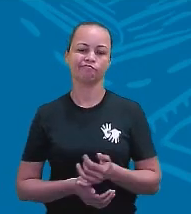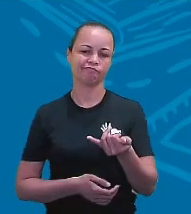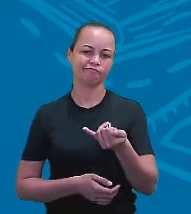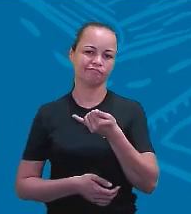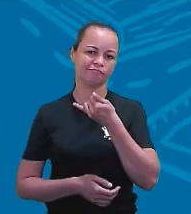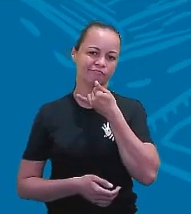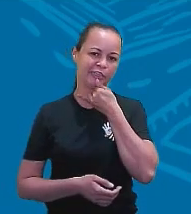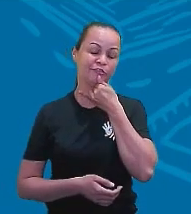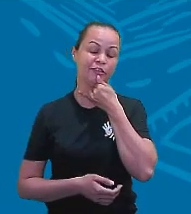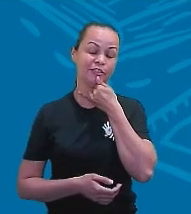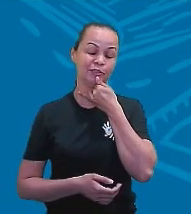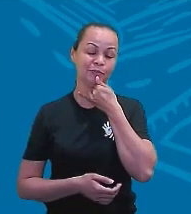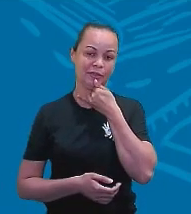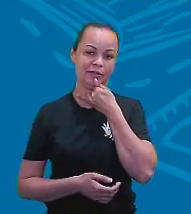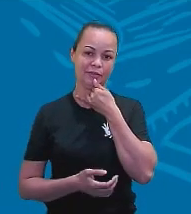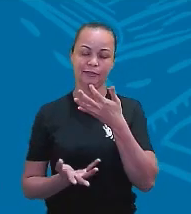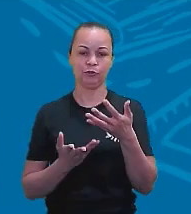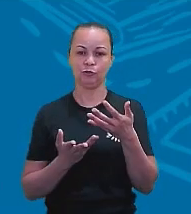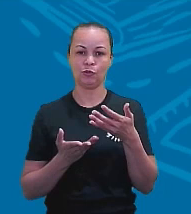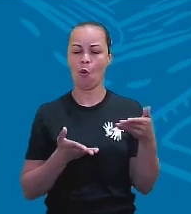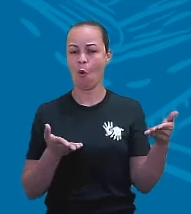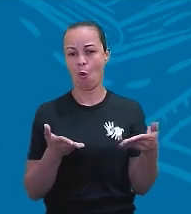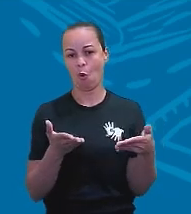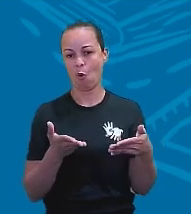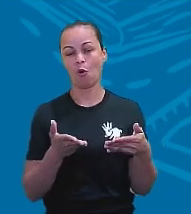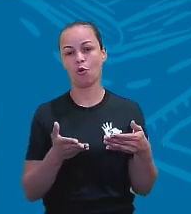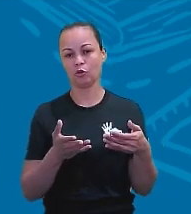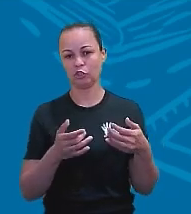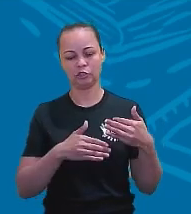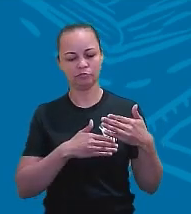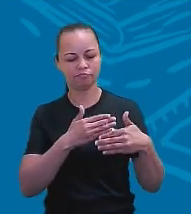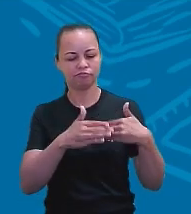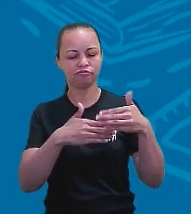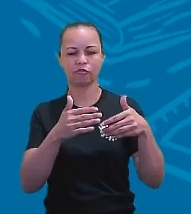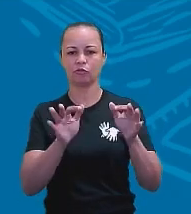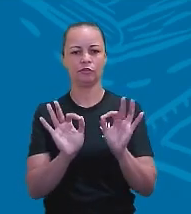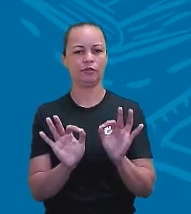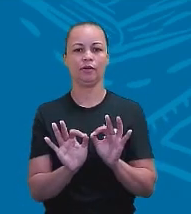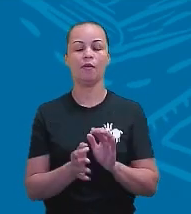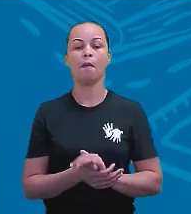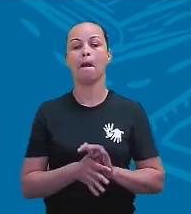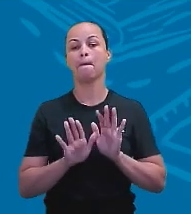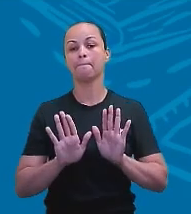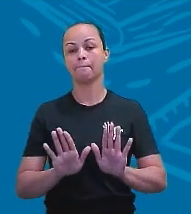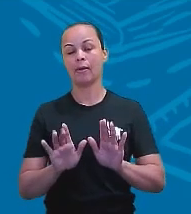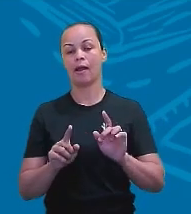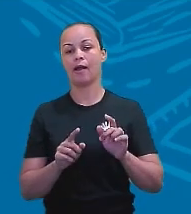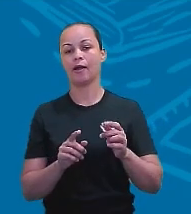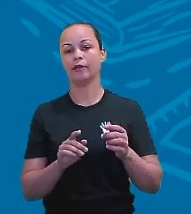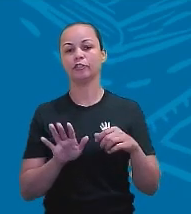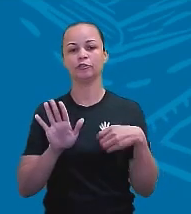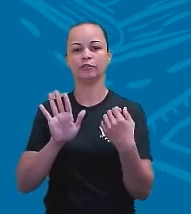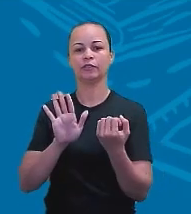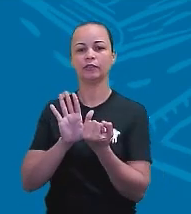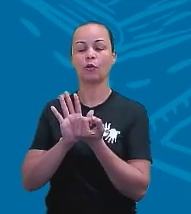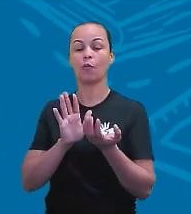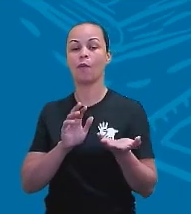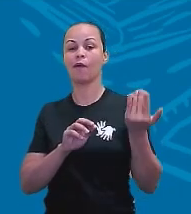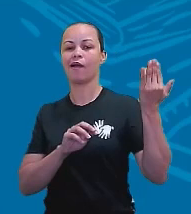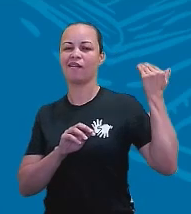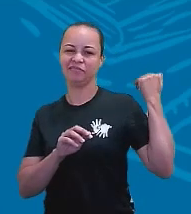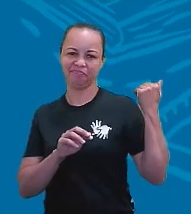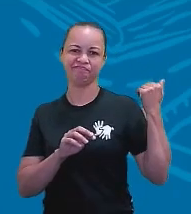Infelizmente, não está funcionando até os dias de hoje, mas na época foi um marco e